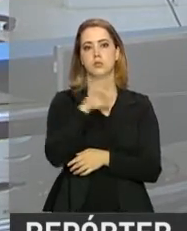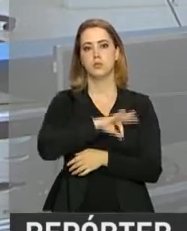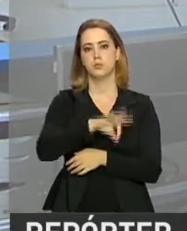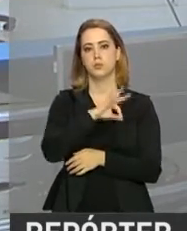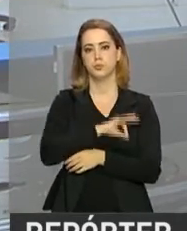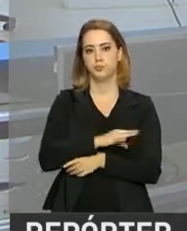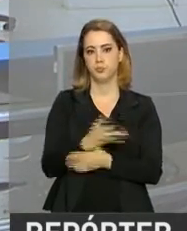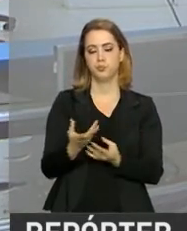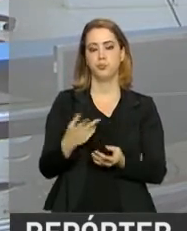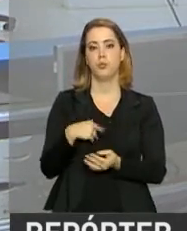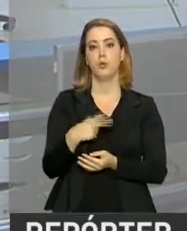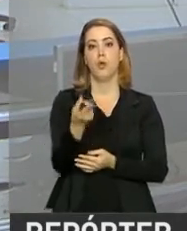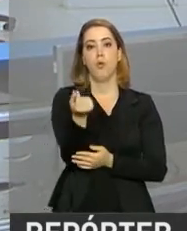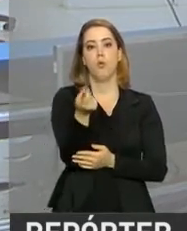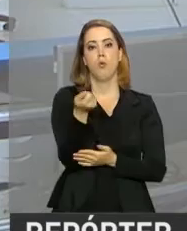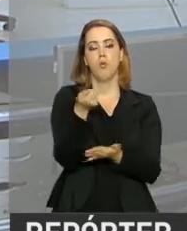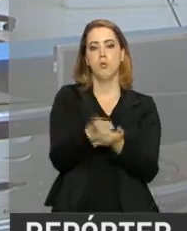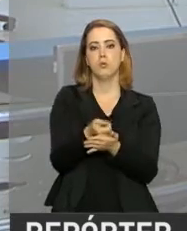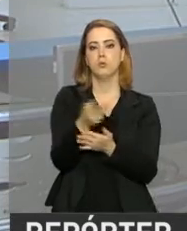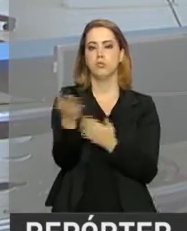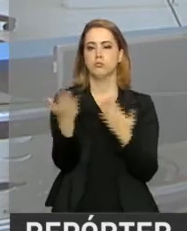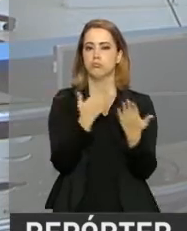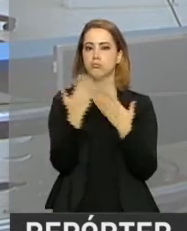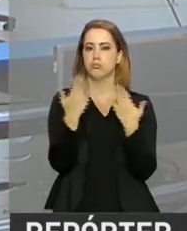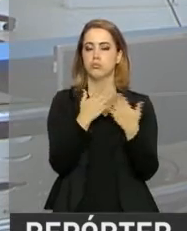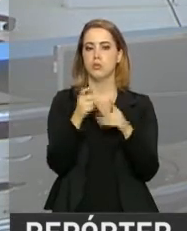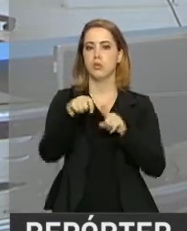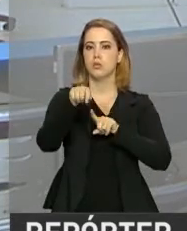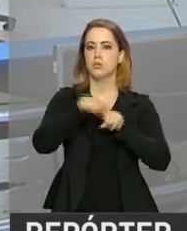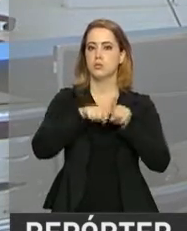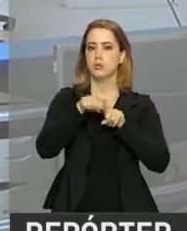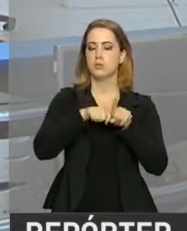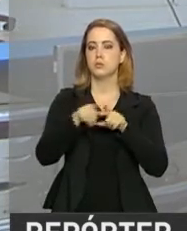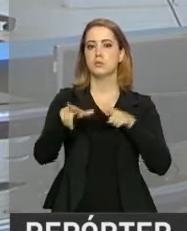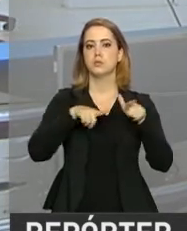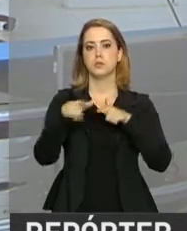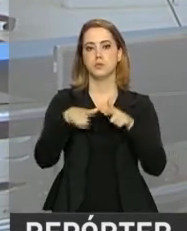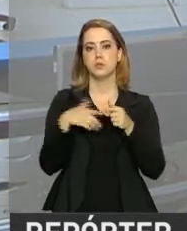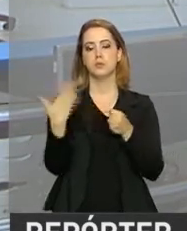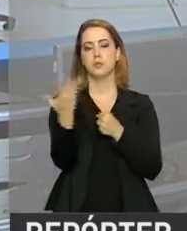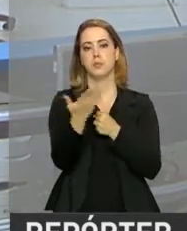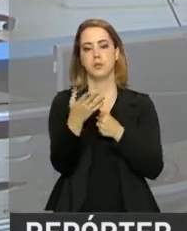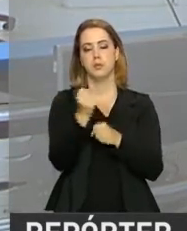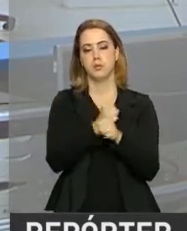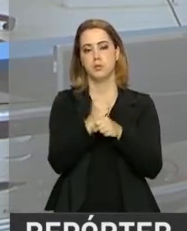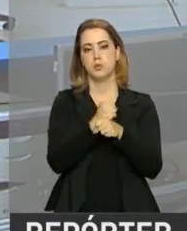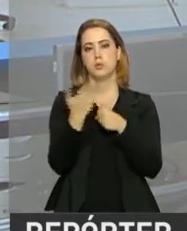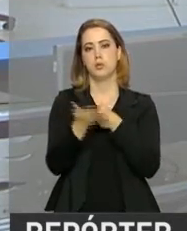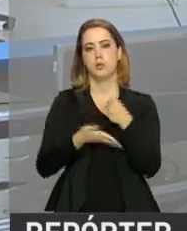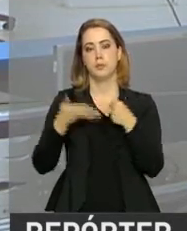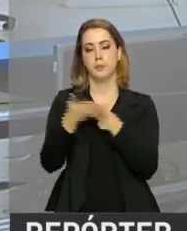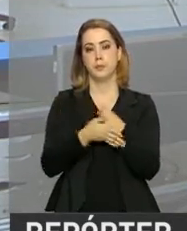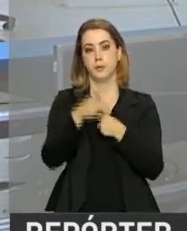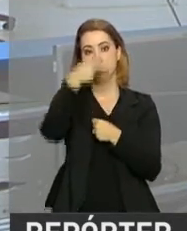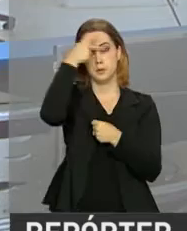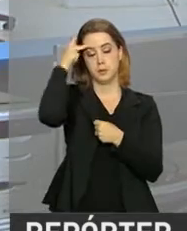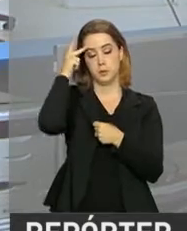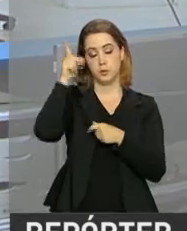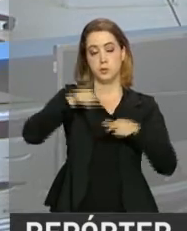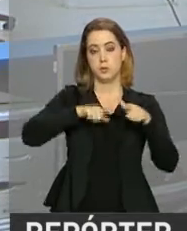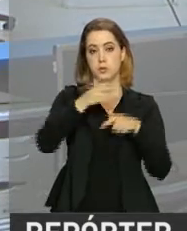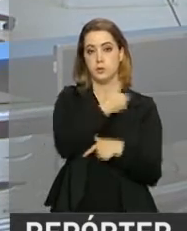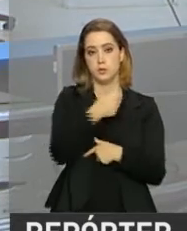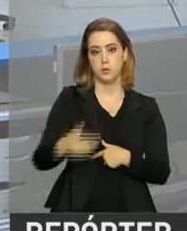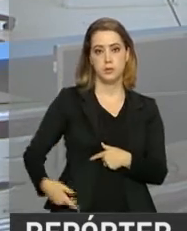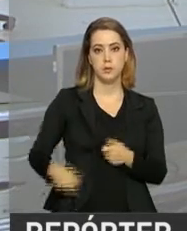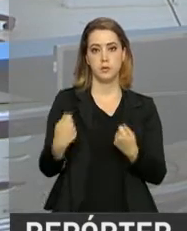mínimos o valor do abono é proporcional aos meses trabalhados no ano base os funcionários públicos devem sacar o dinheiro no banco do